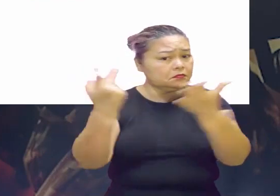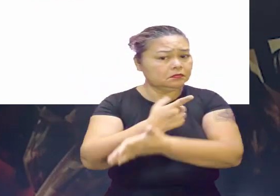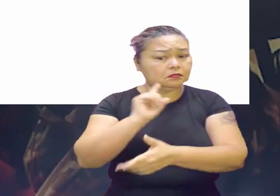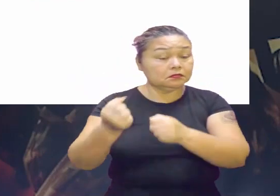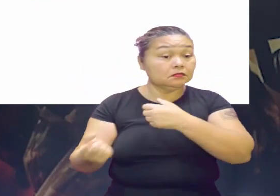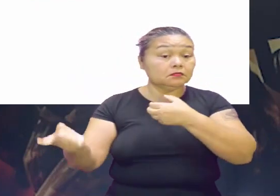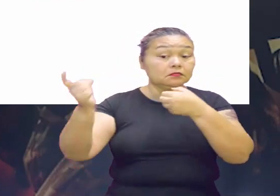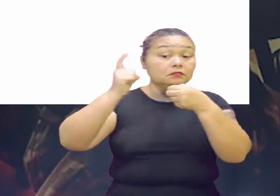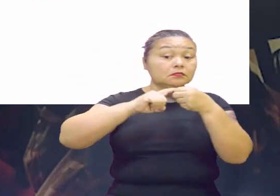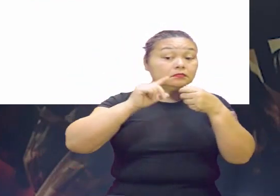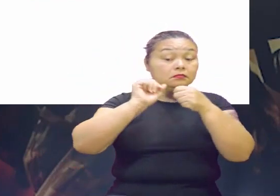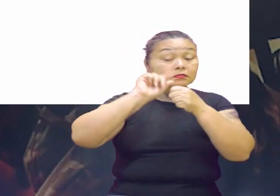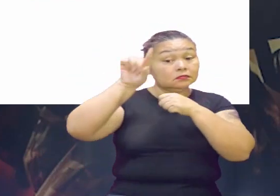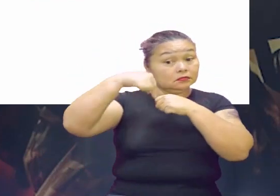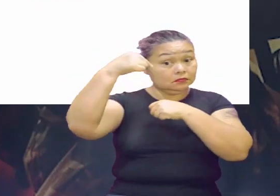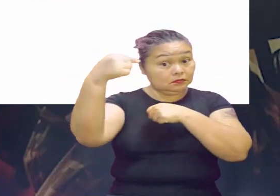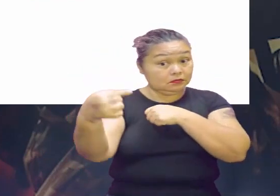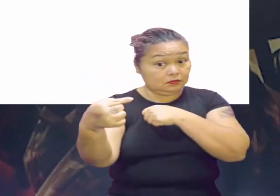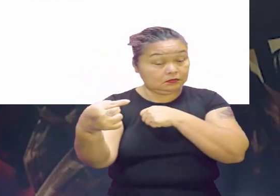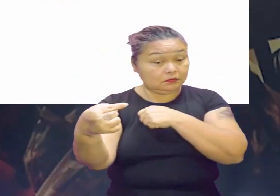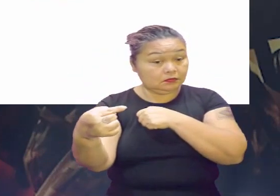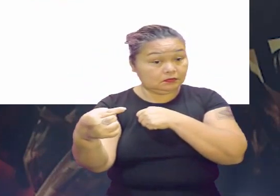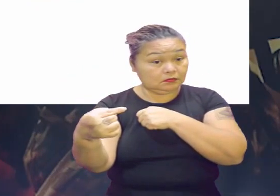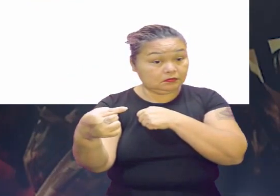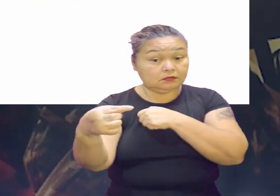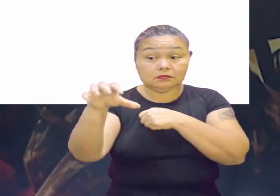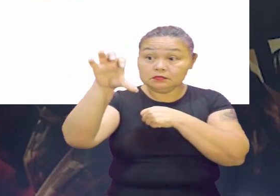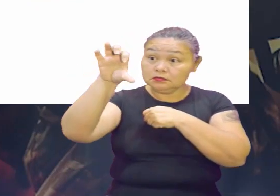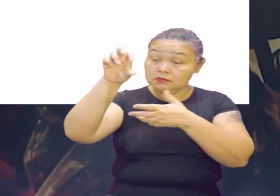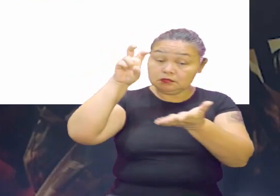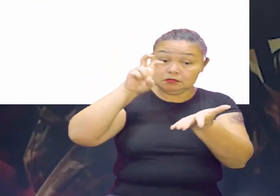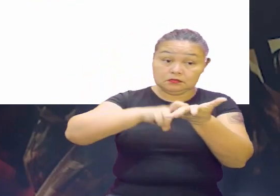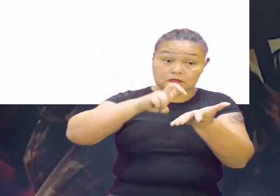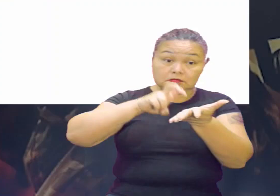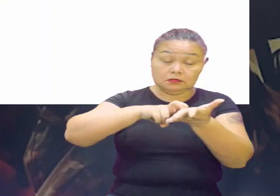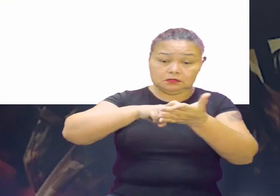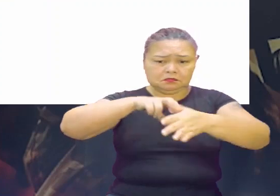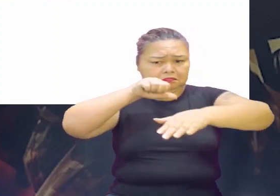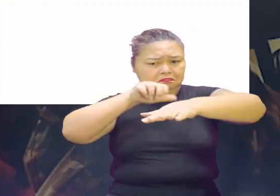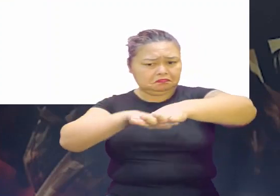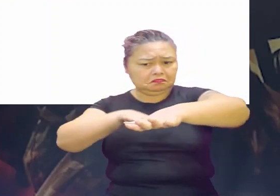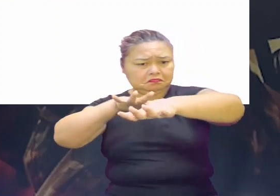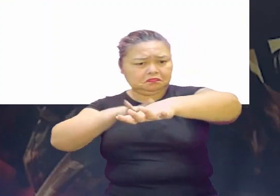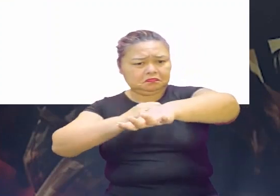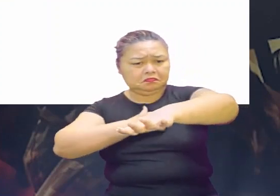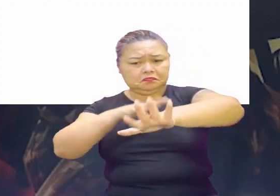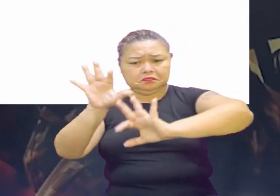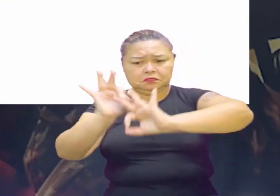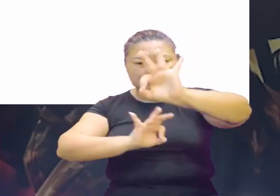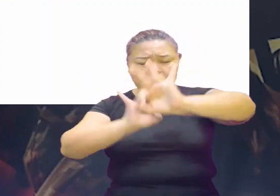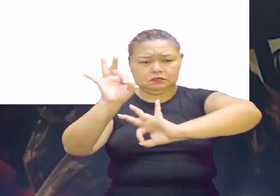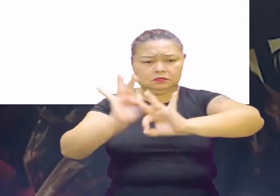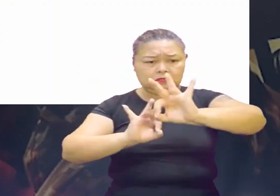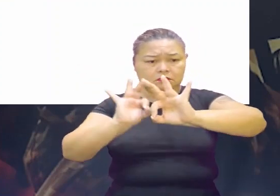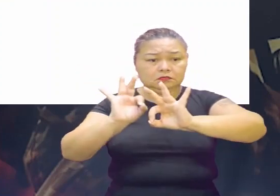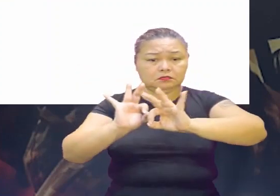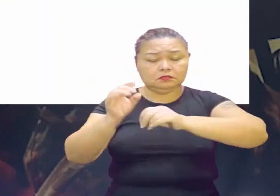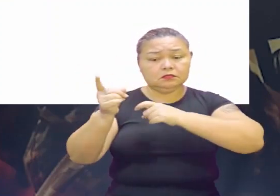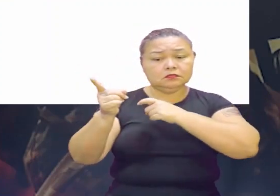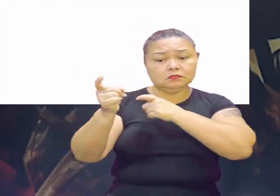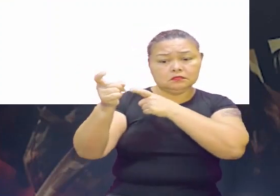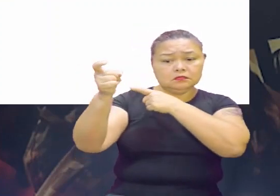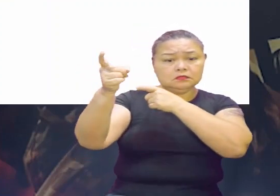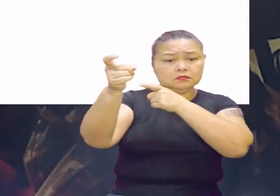ele voltou. No dia seguinte, 9 horas da manhã, o exército se preparou para fazer a salva de